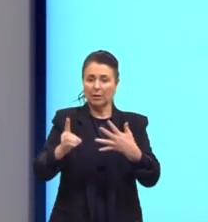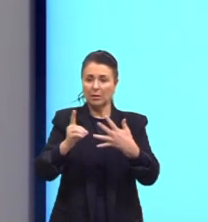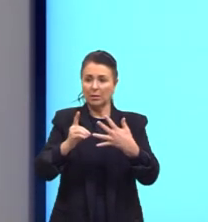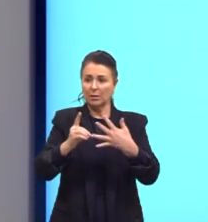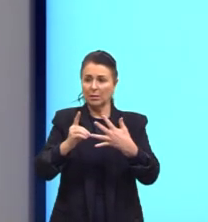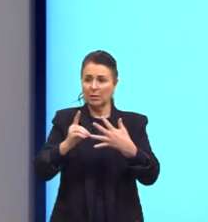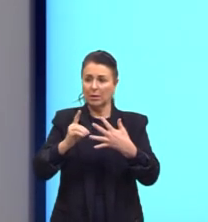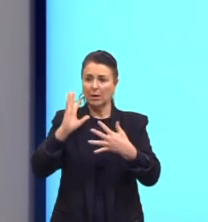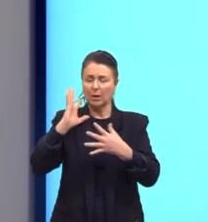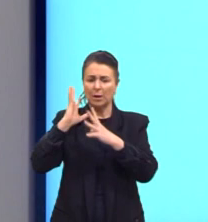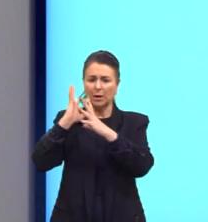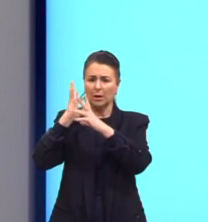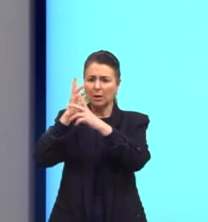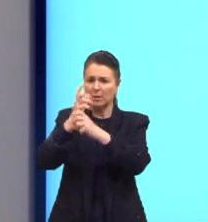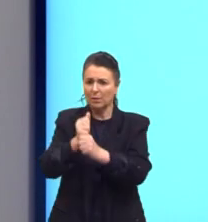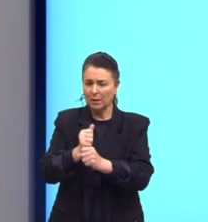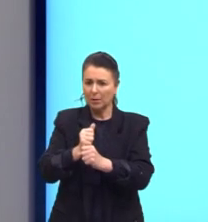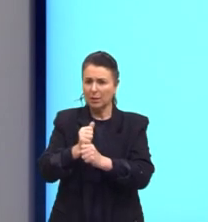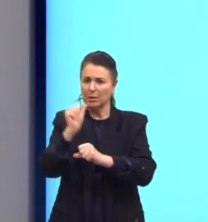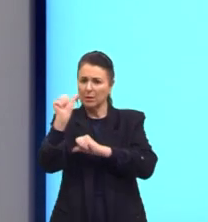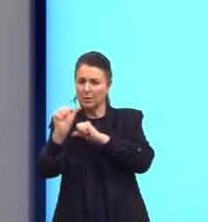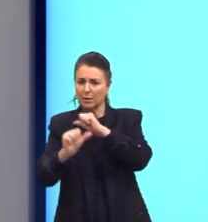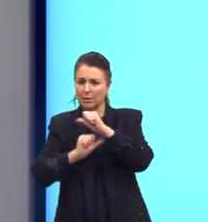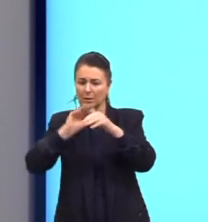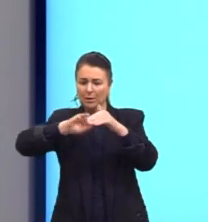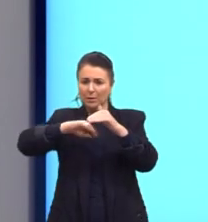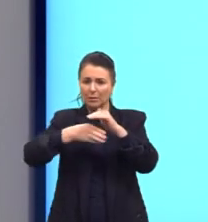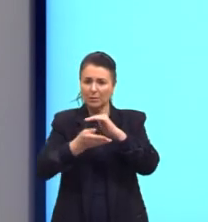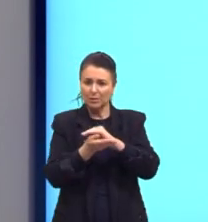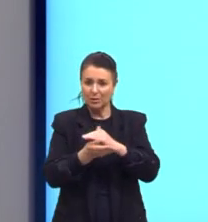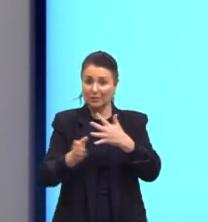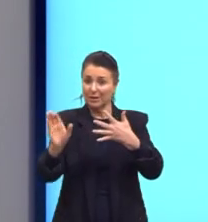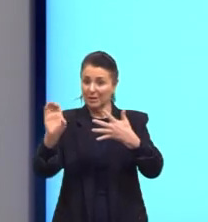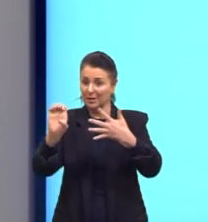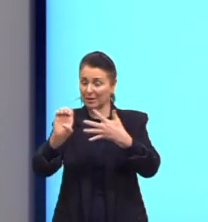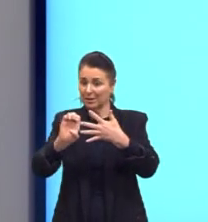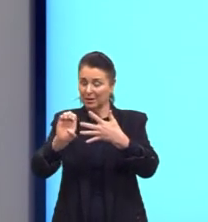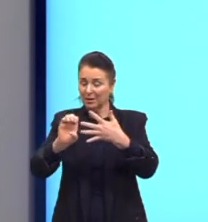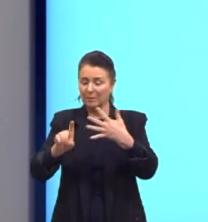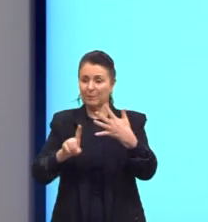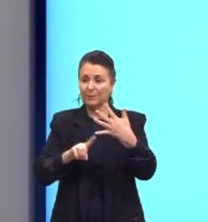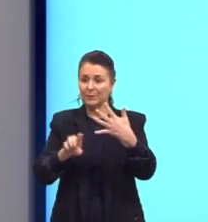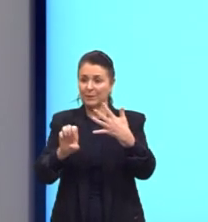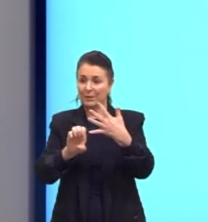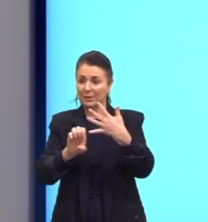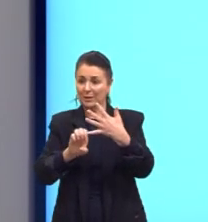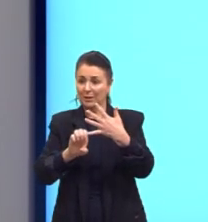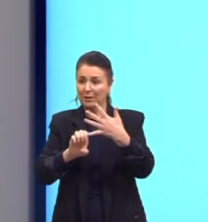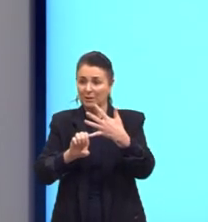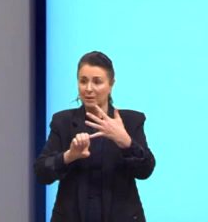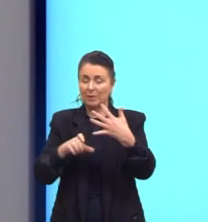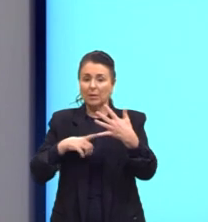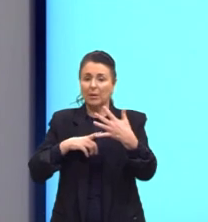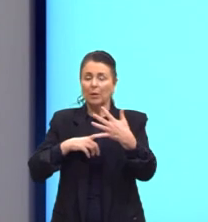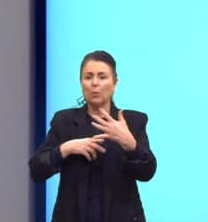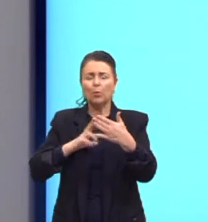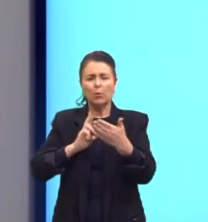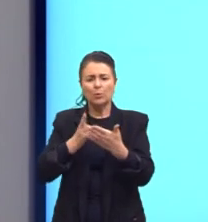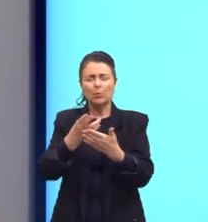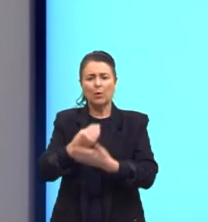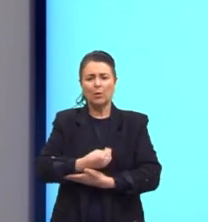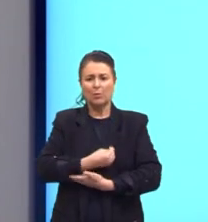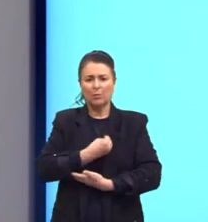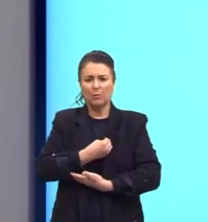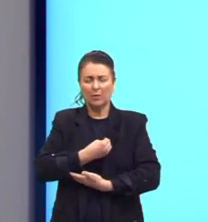de resultaram de convergência adaptativa com essas espécies a letra e sobreviveram as